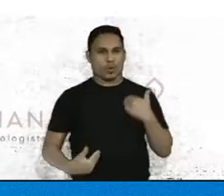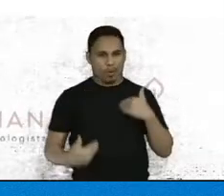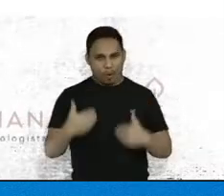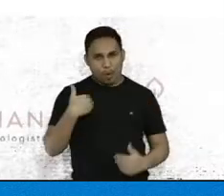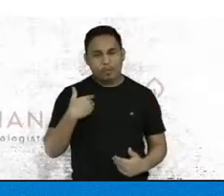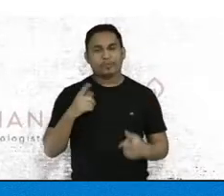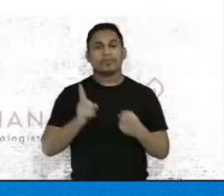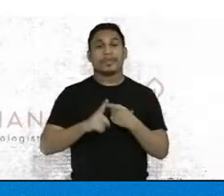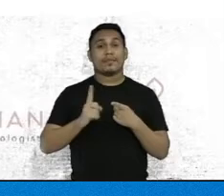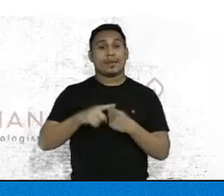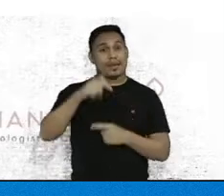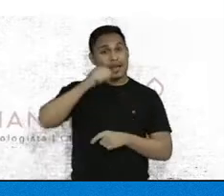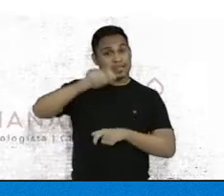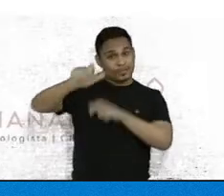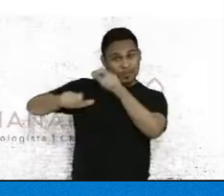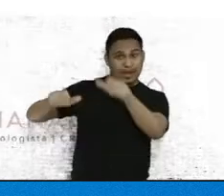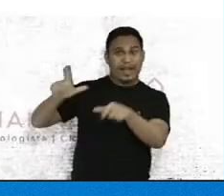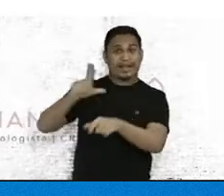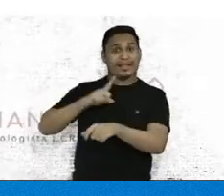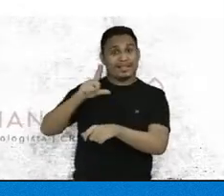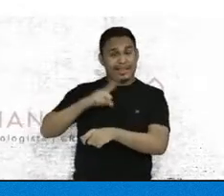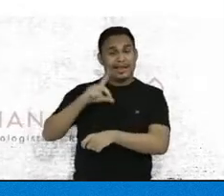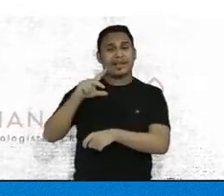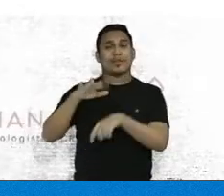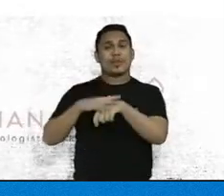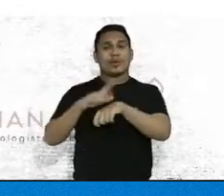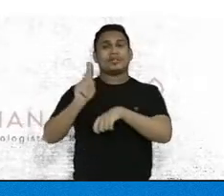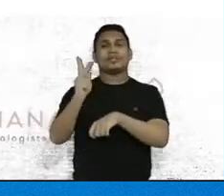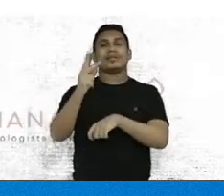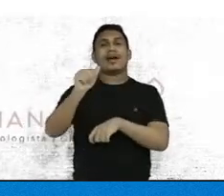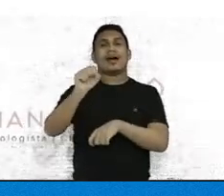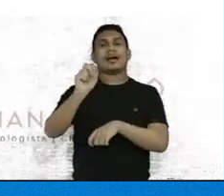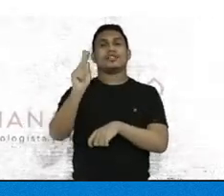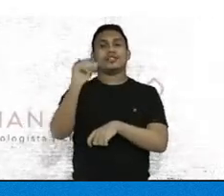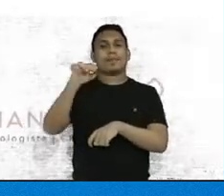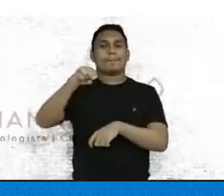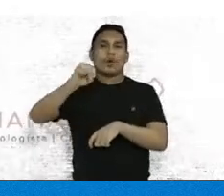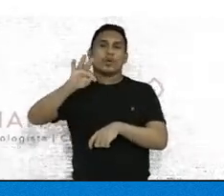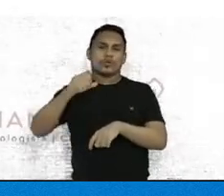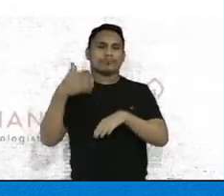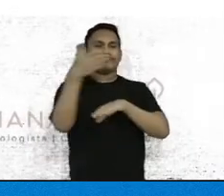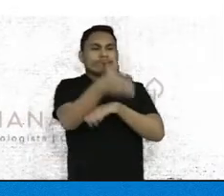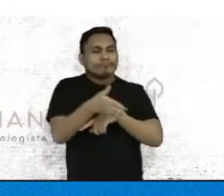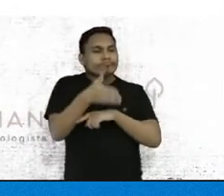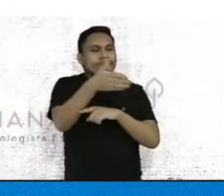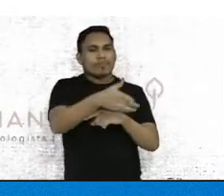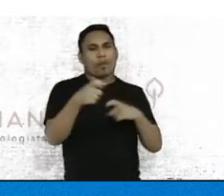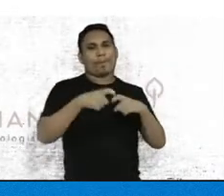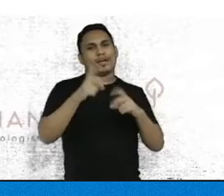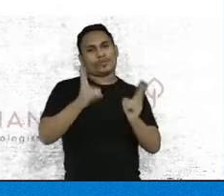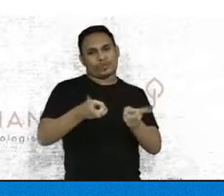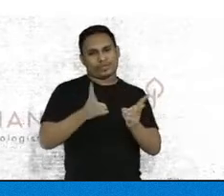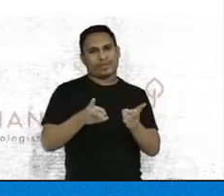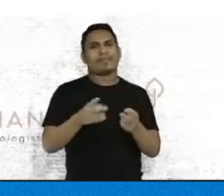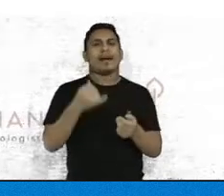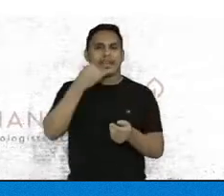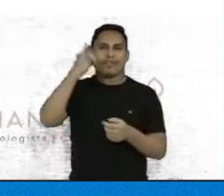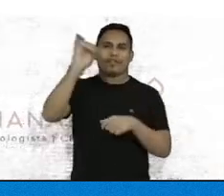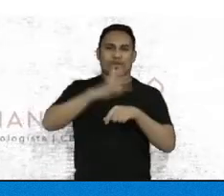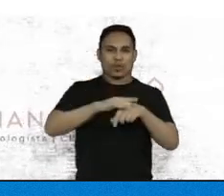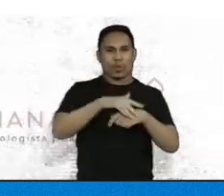têm doença de Hashimoto, elas vão com maior frequência ao médico para fazer os seus exames, tá? Pacientes que